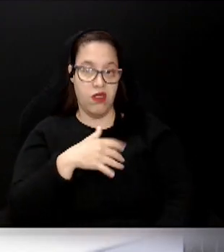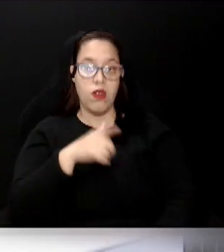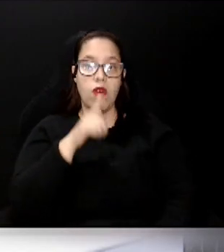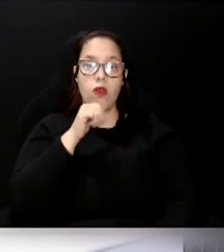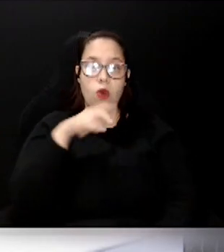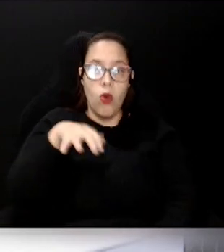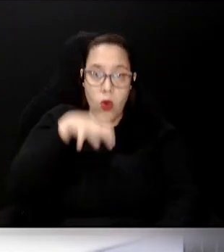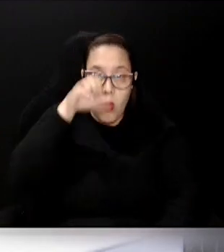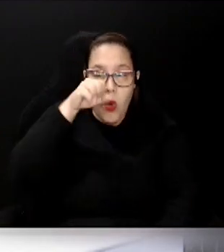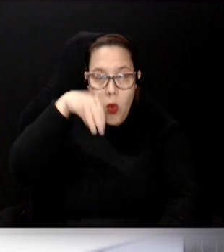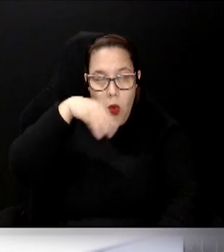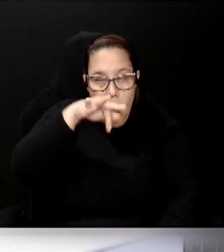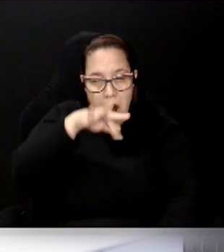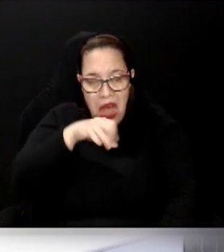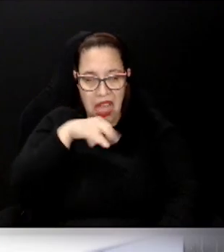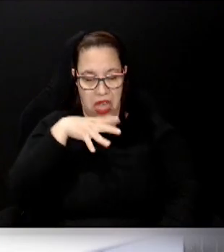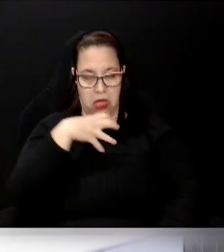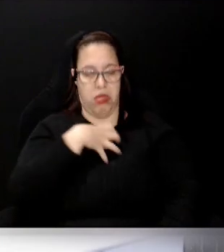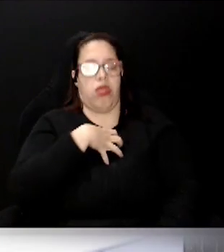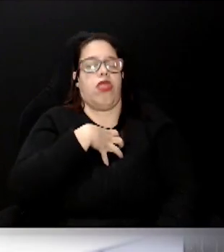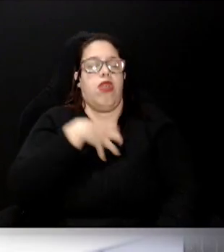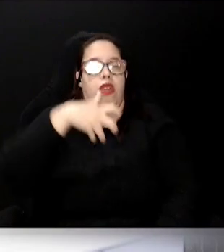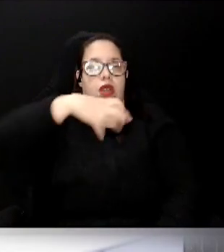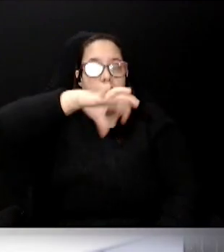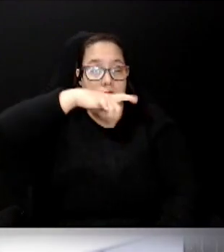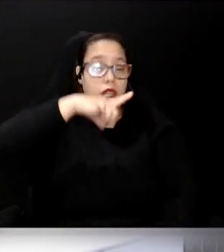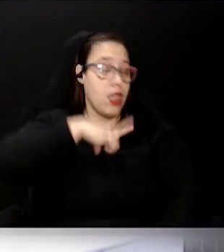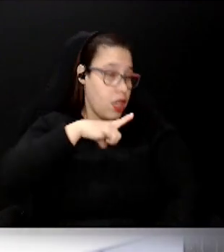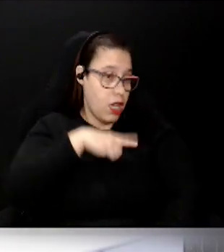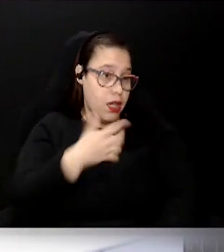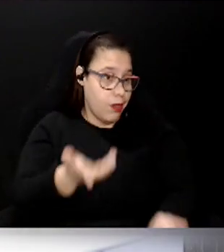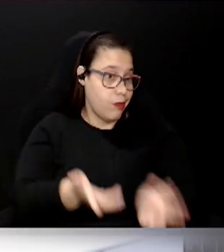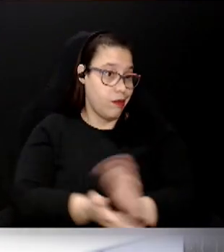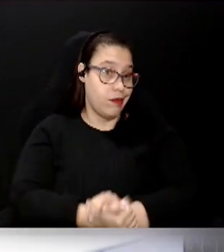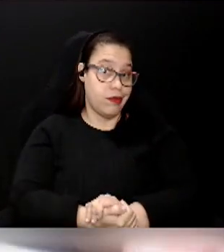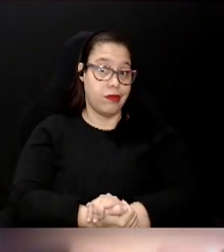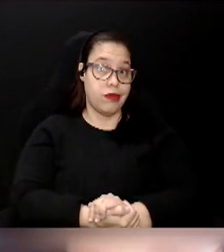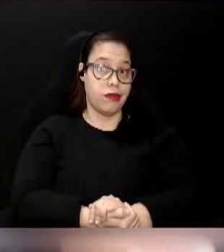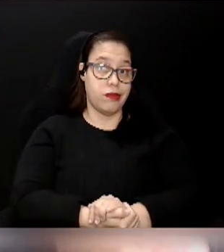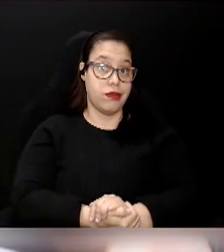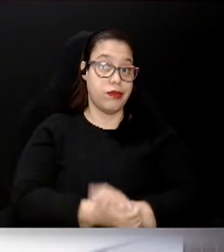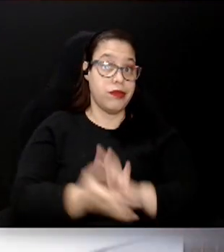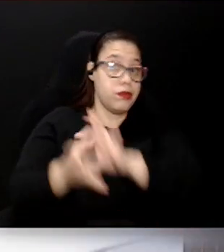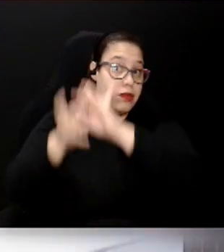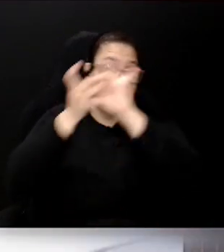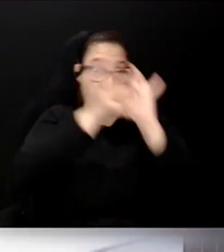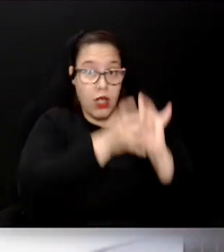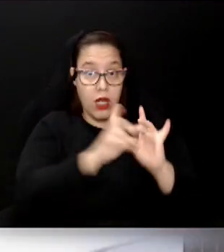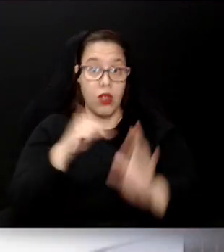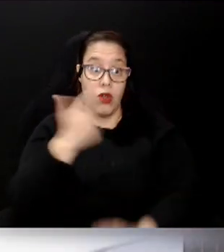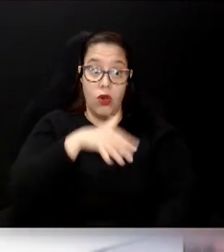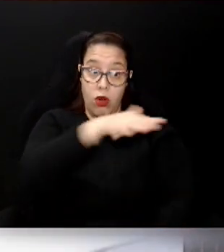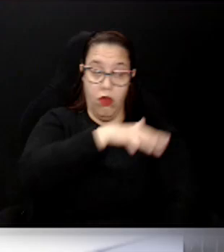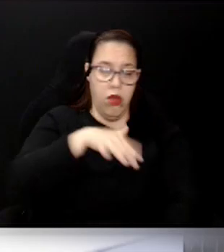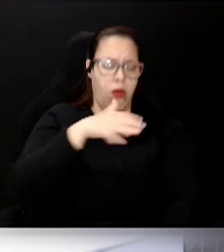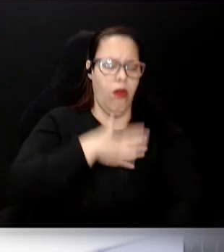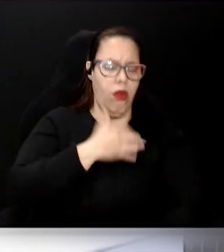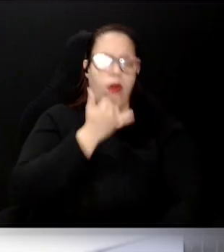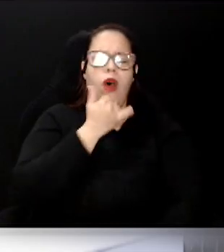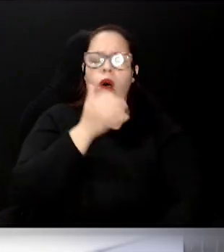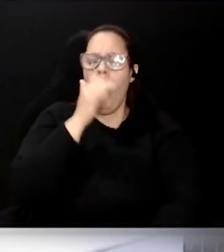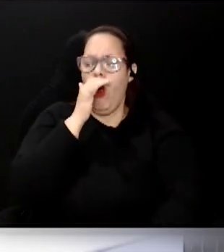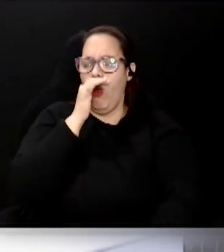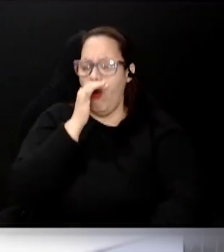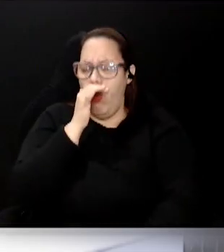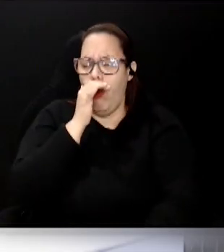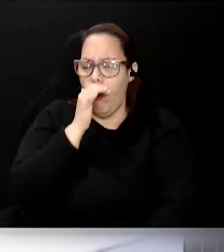na torneira, enquanto ainda tem. Então, esse cenário do que acontece na nossa região está aqui do lado.